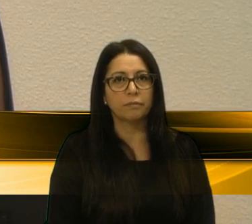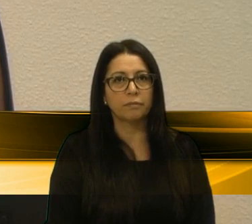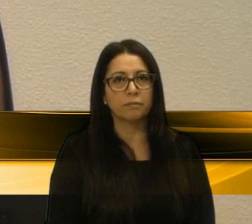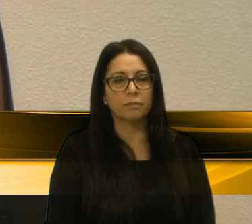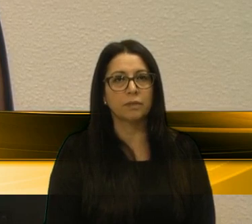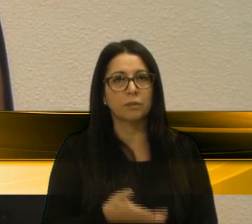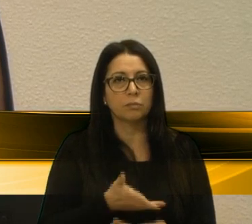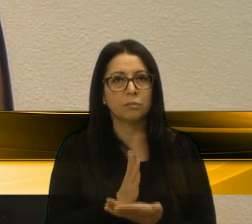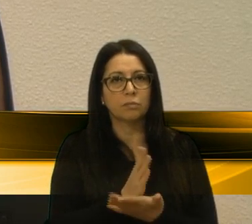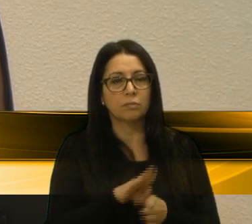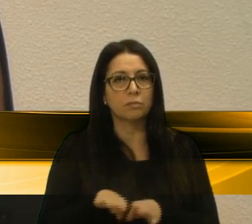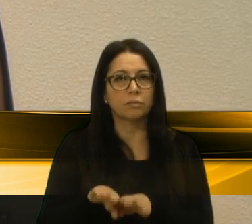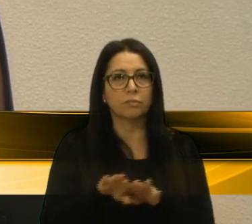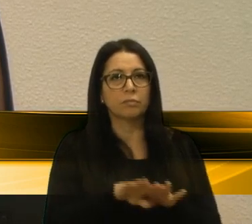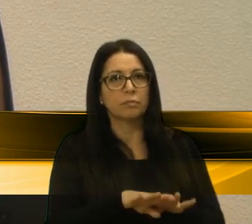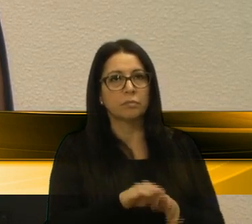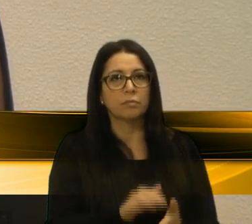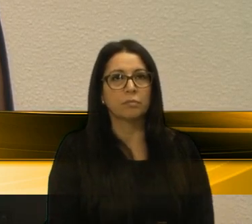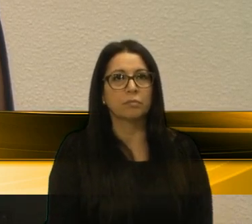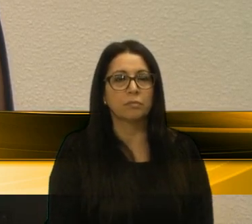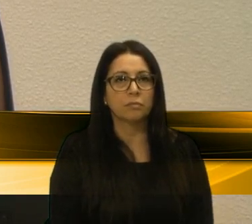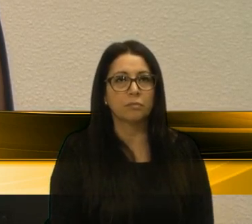foi aprovado por unanimidade,